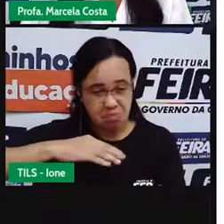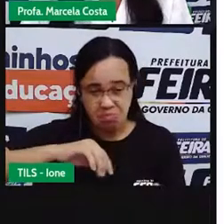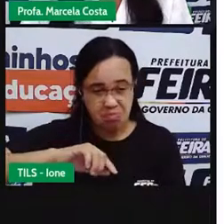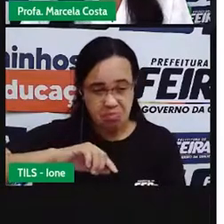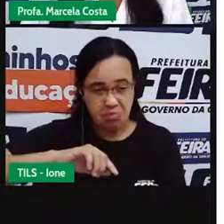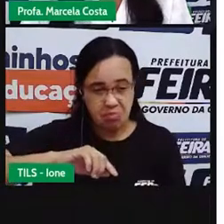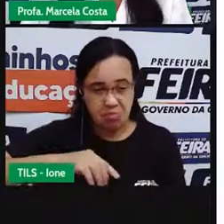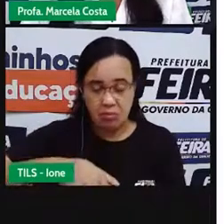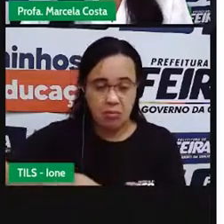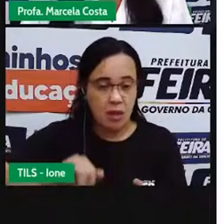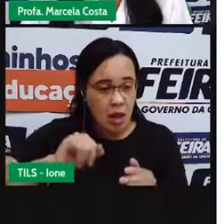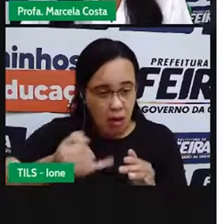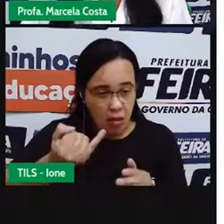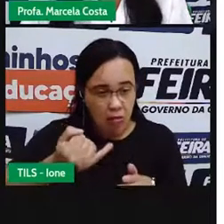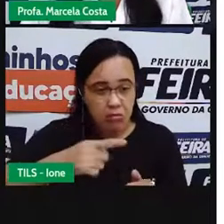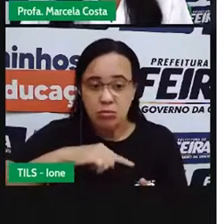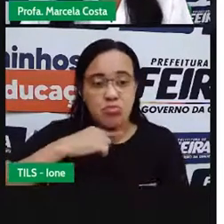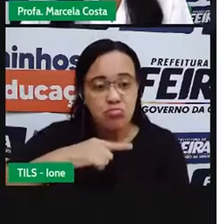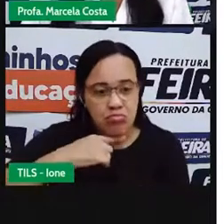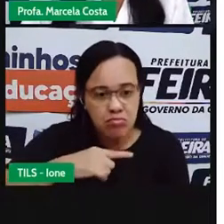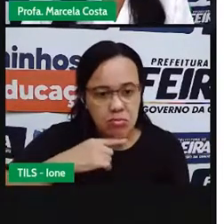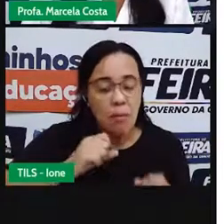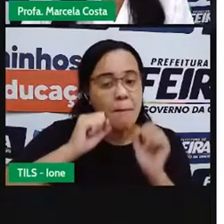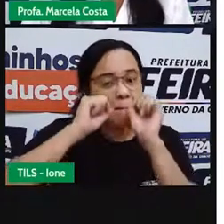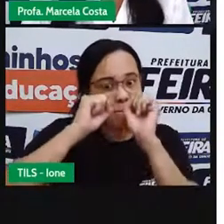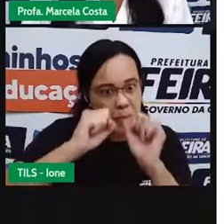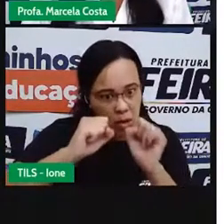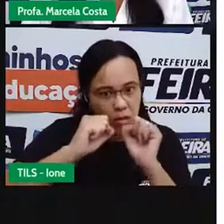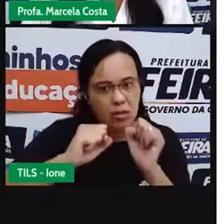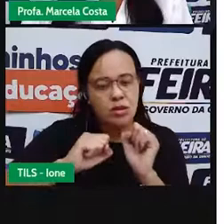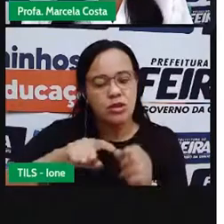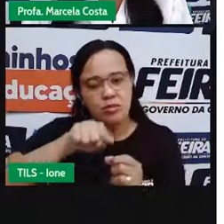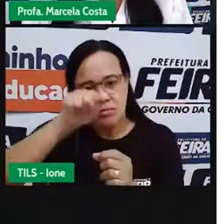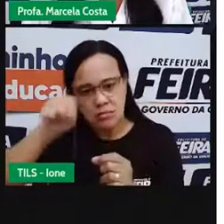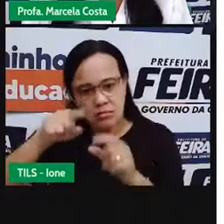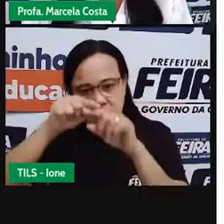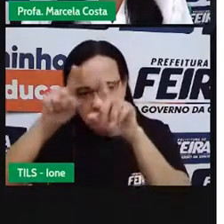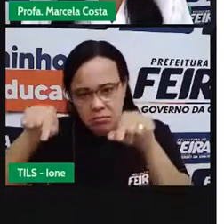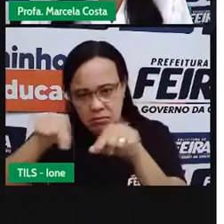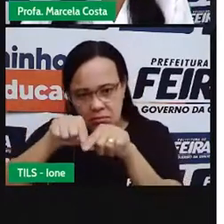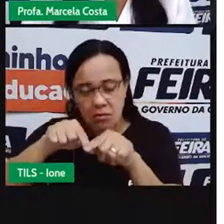desenhar ou escrever desse lado de cá do seu quadro, tá bom?